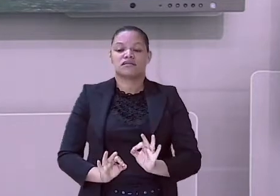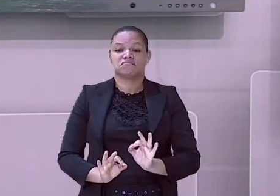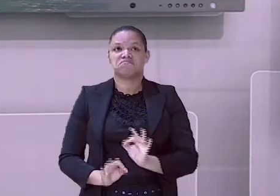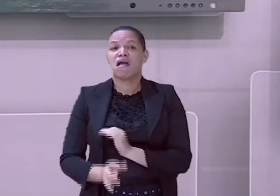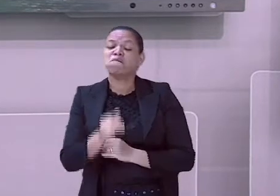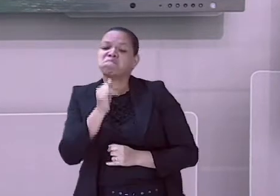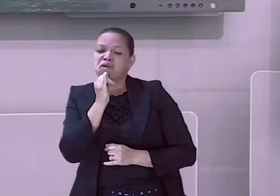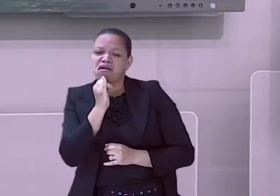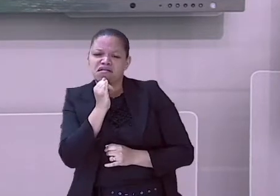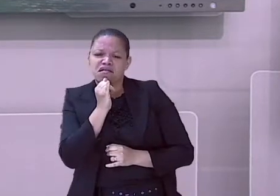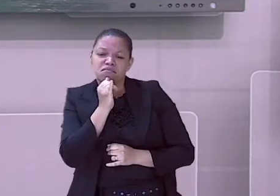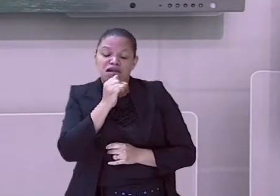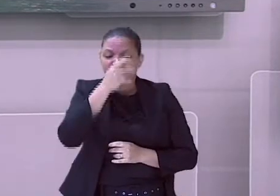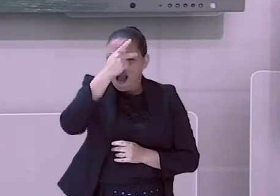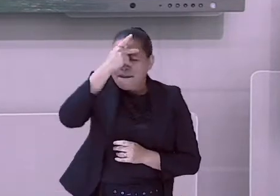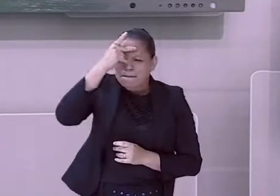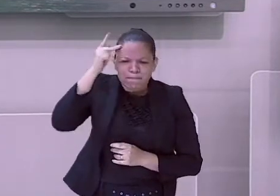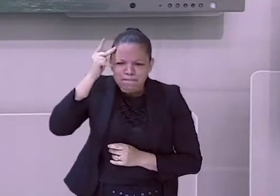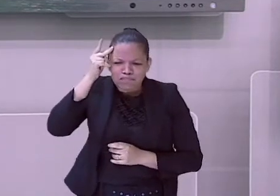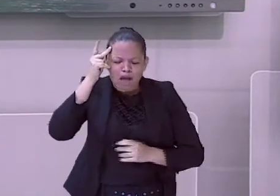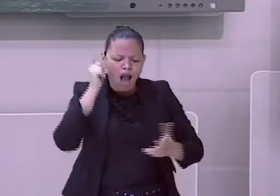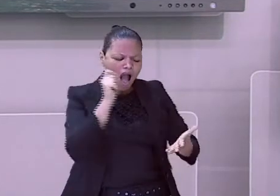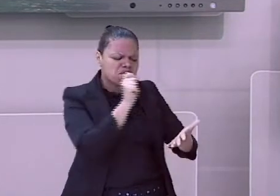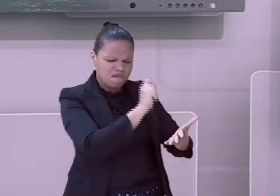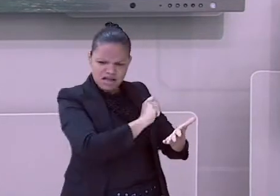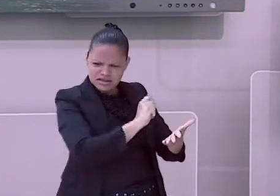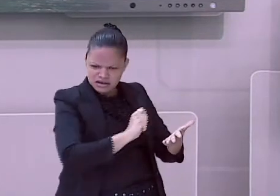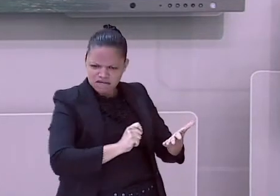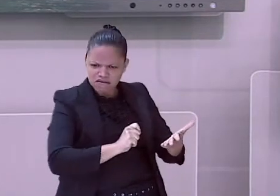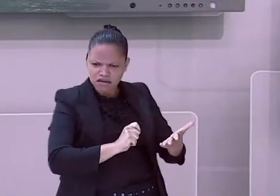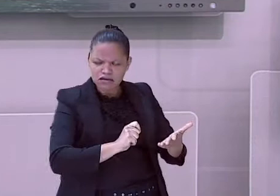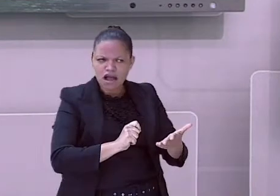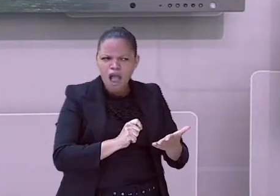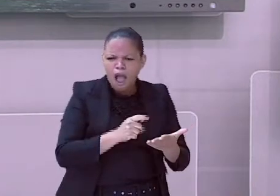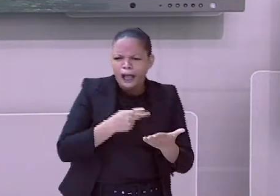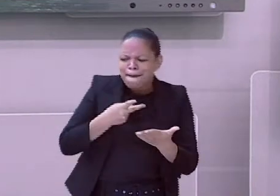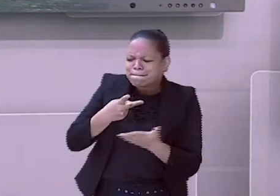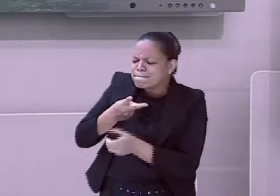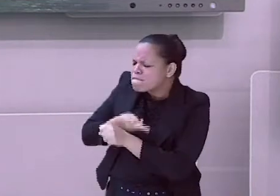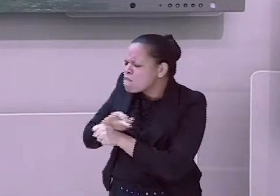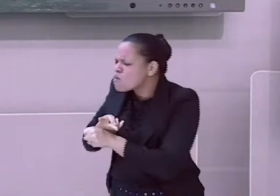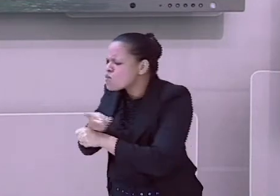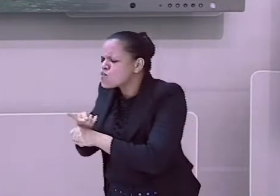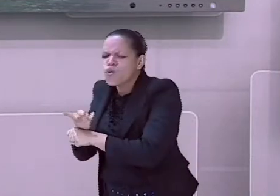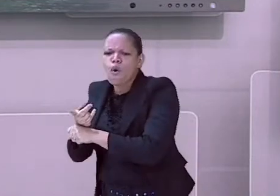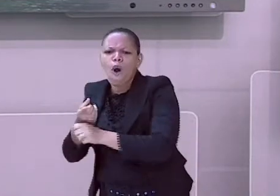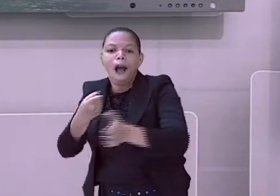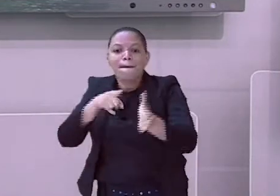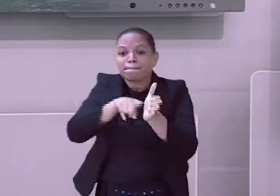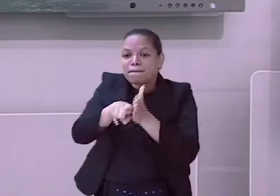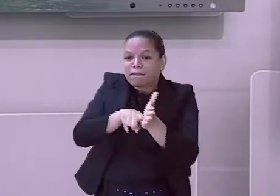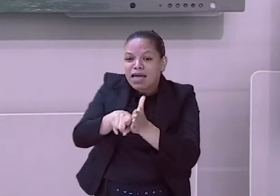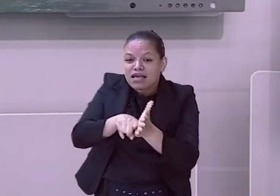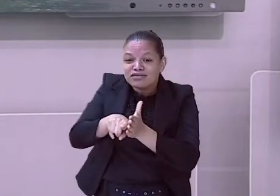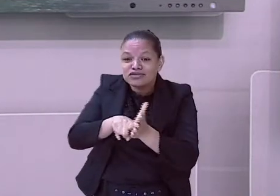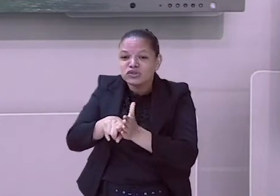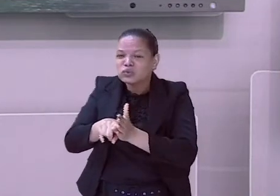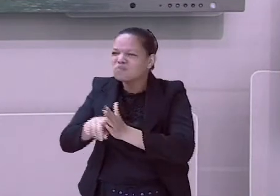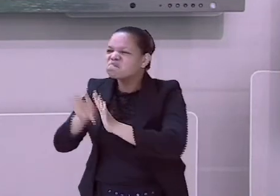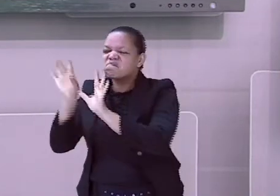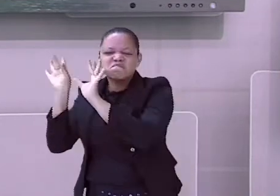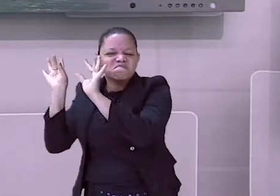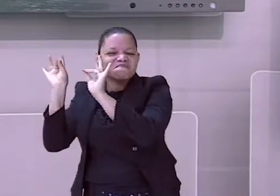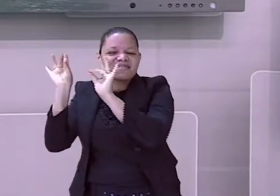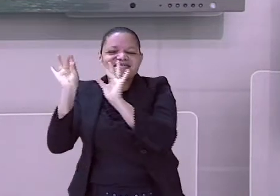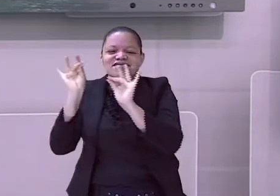procurou saber detalhes, ela procurou fontes científicas que vão dar